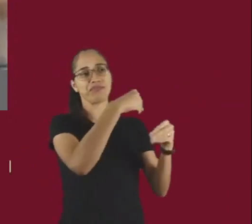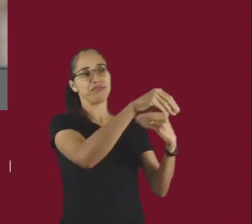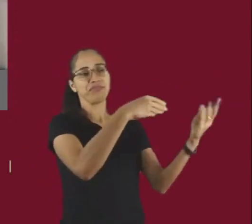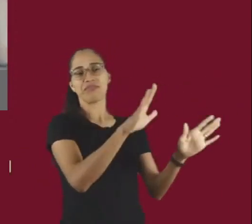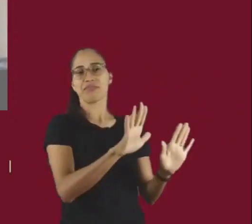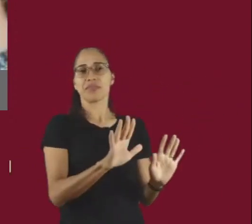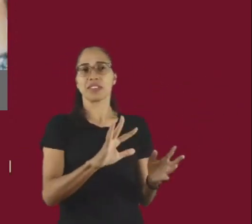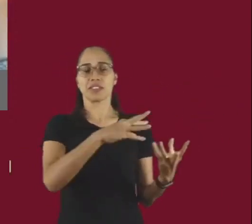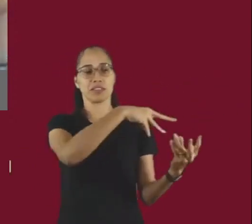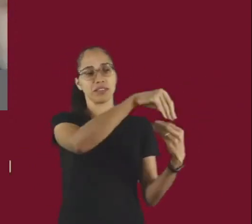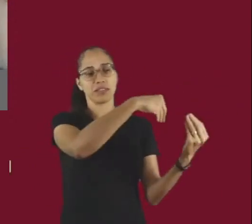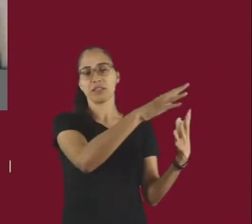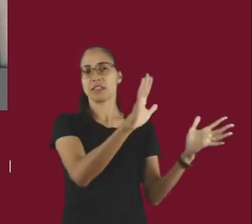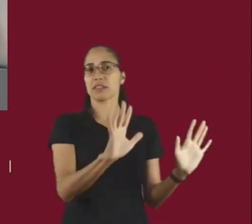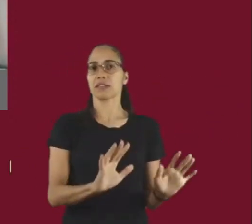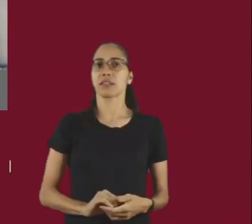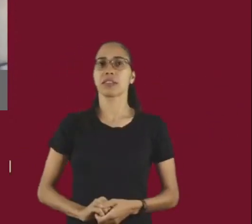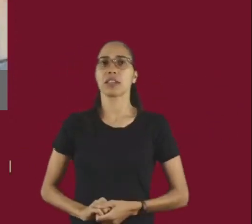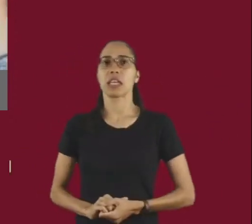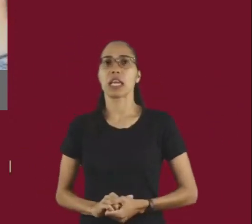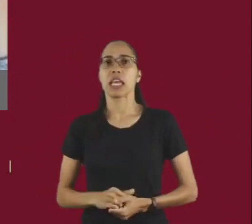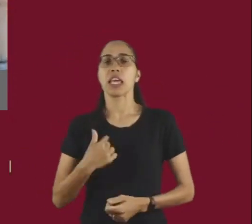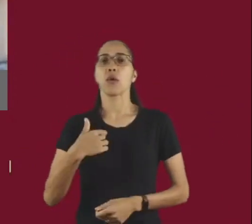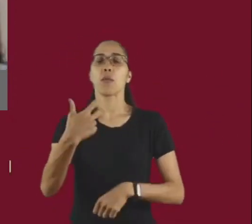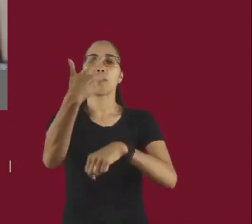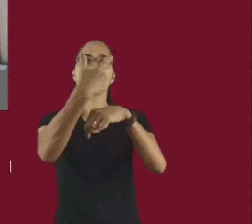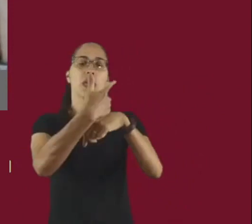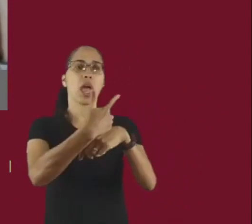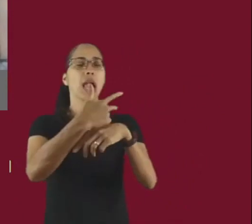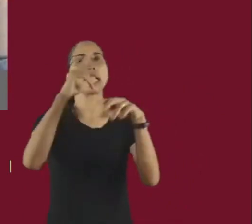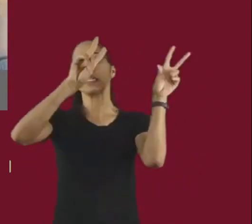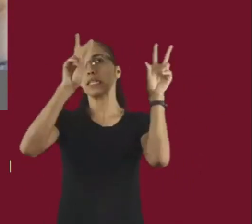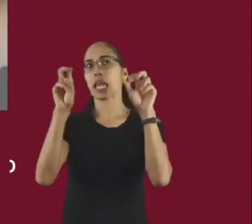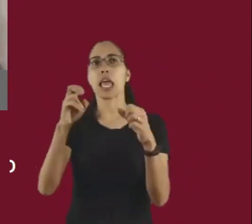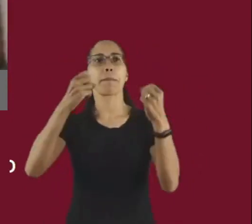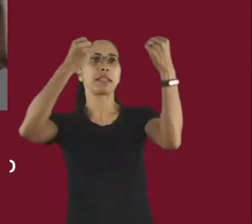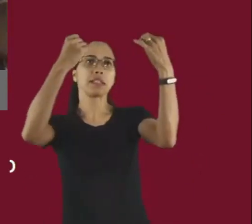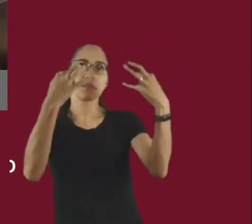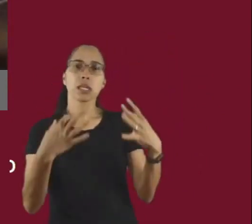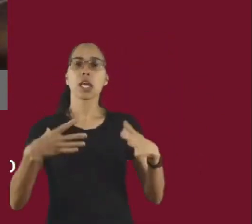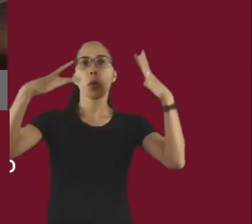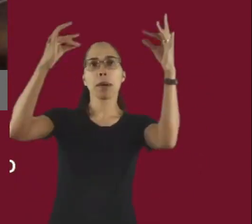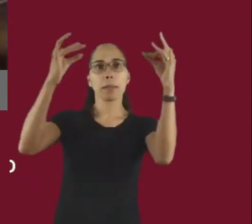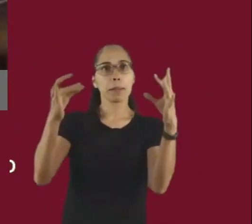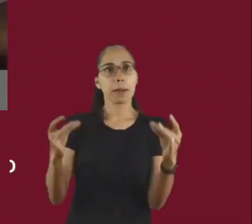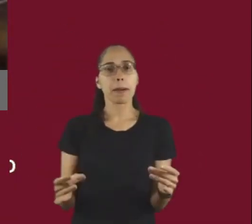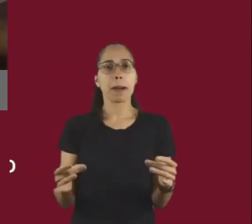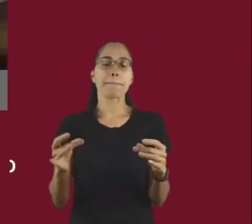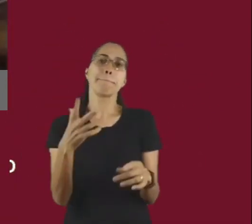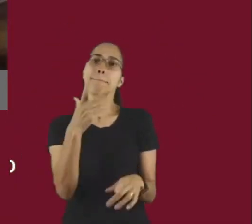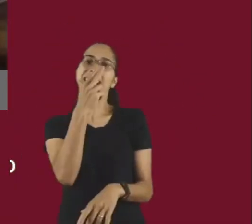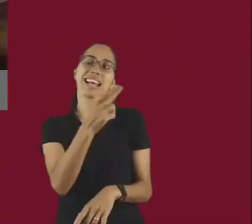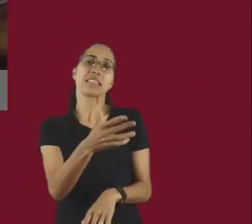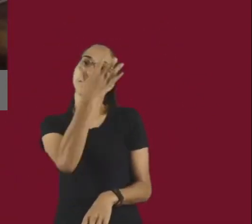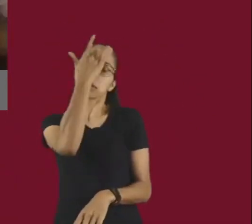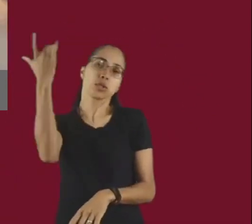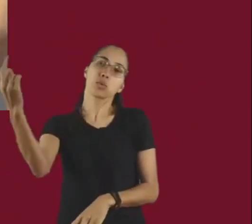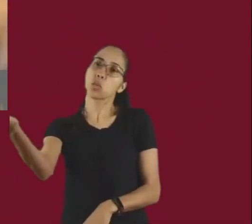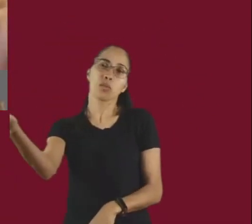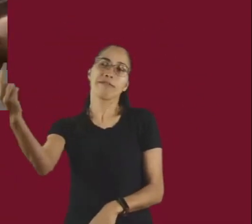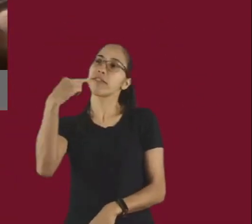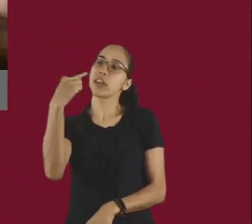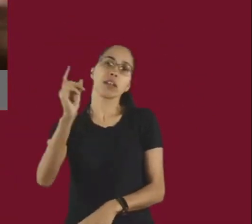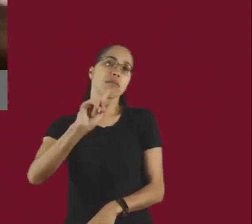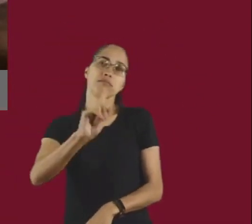de que eu fico, quando eu falo sobre essas coisas, quando eu escrevo sobre essas coisas, eu estou escrevendo cartas que não chegam, que não são lidas. Ou